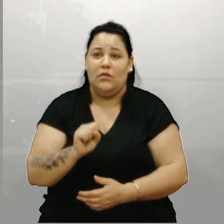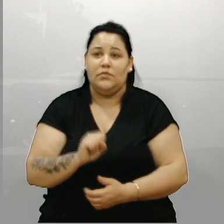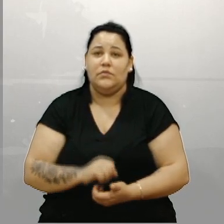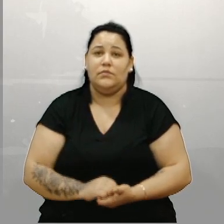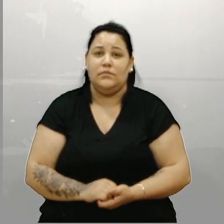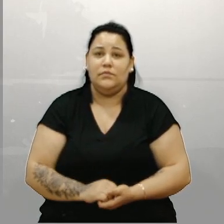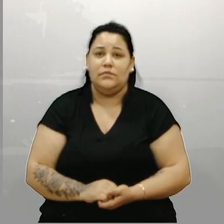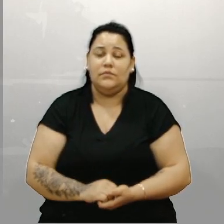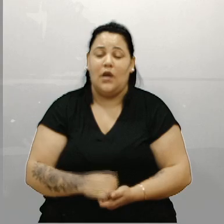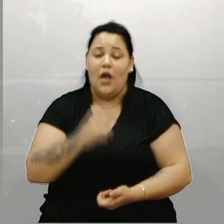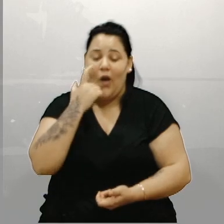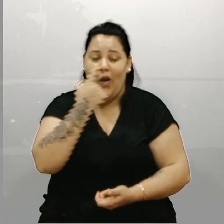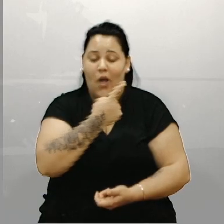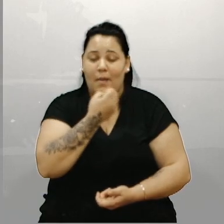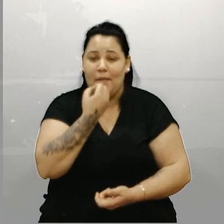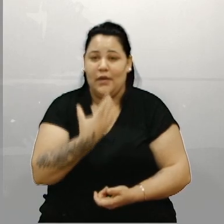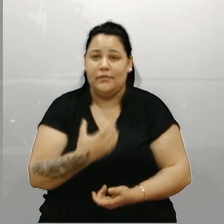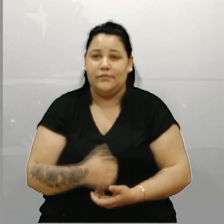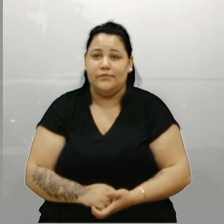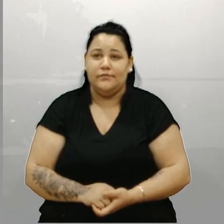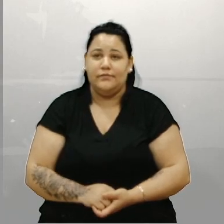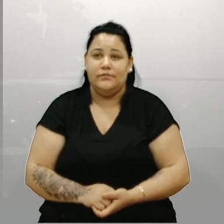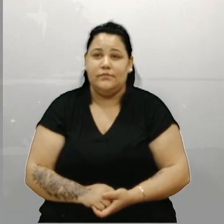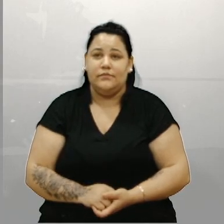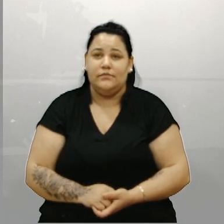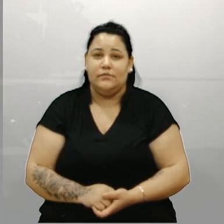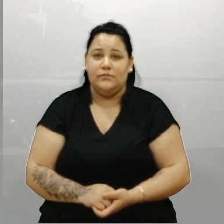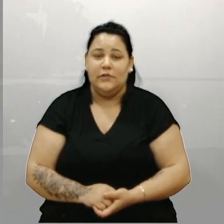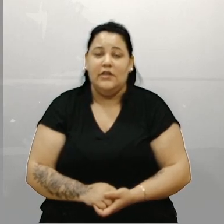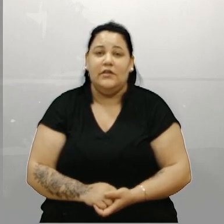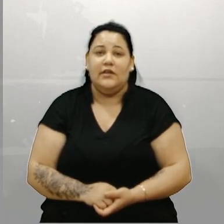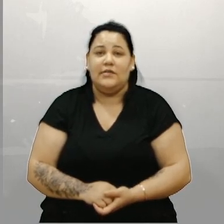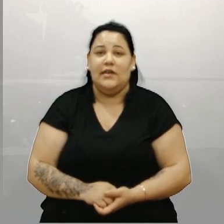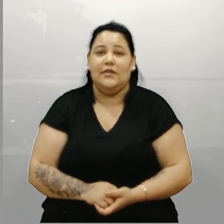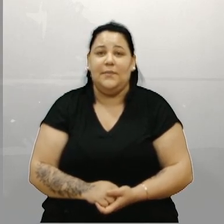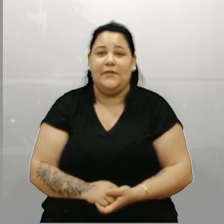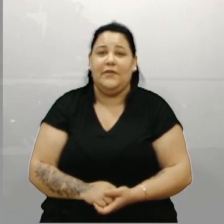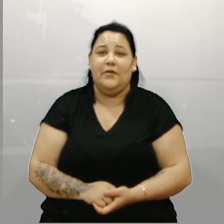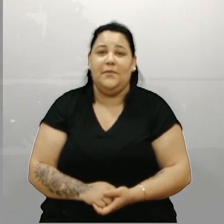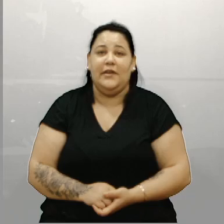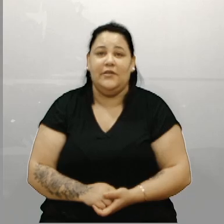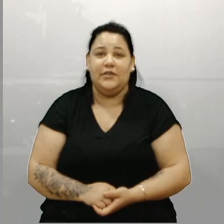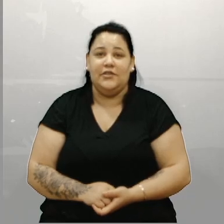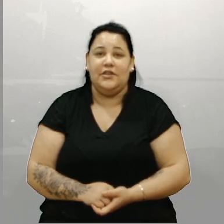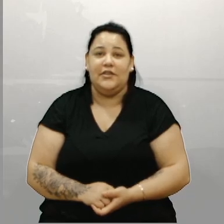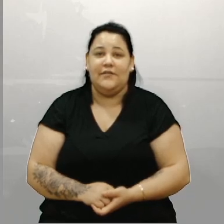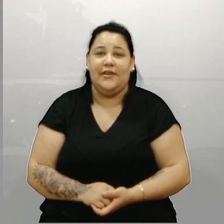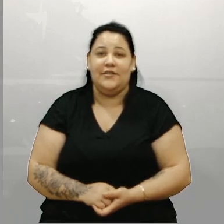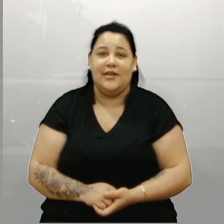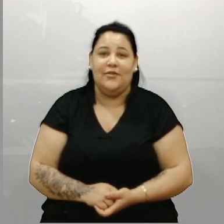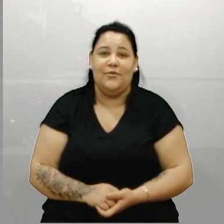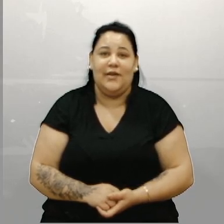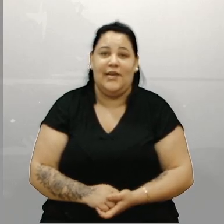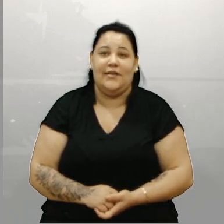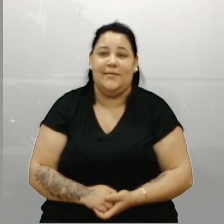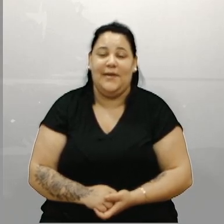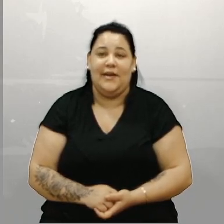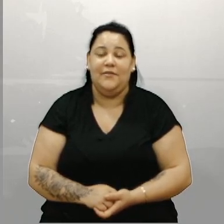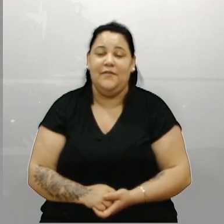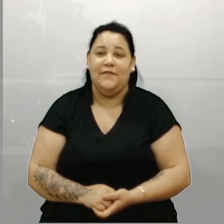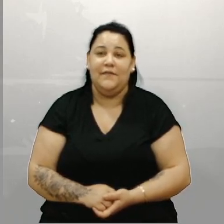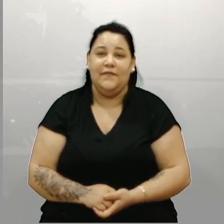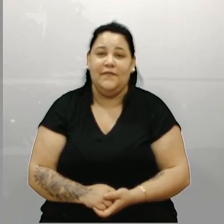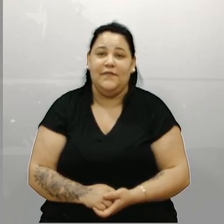Então, olha bem, isso aí, se o cavalo bem ferrado passa, agora o carro não passa. Bem